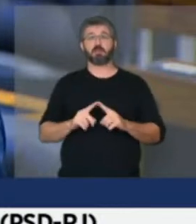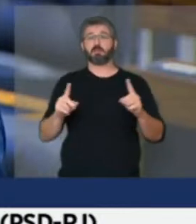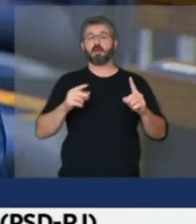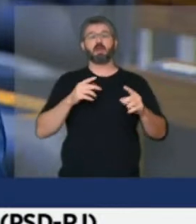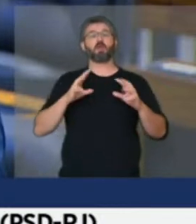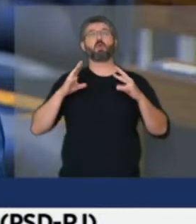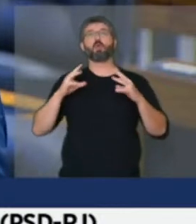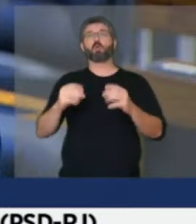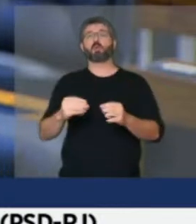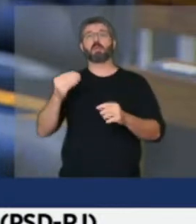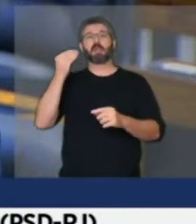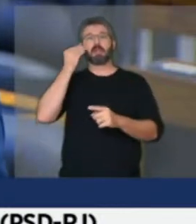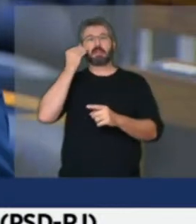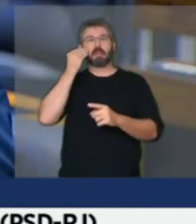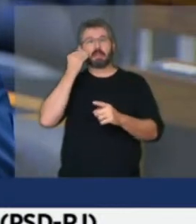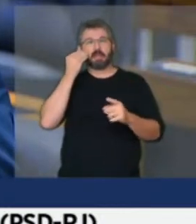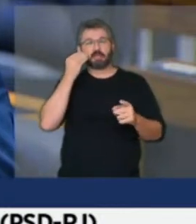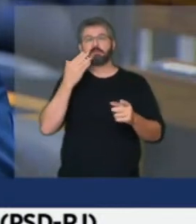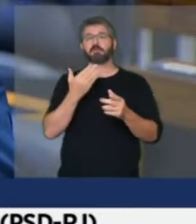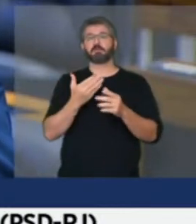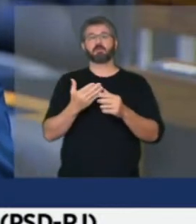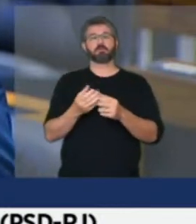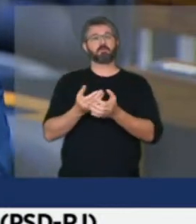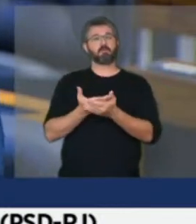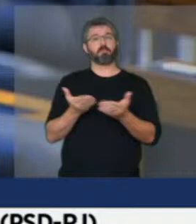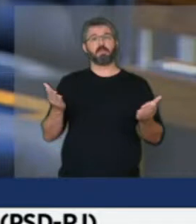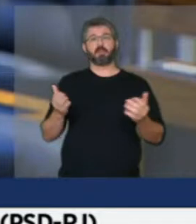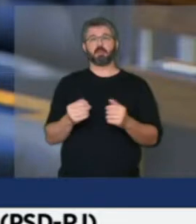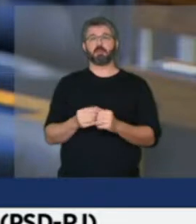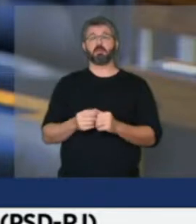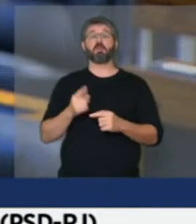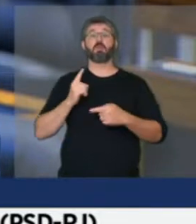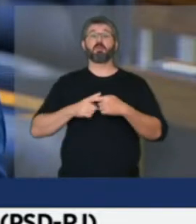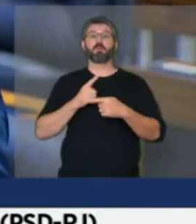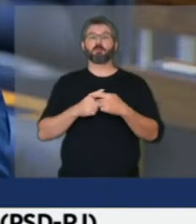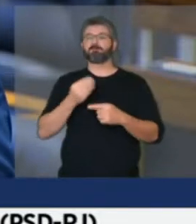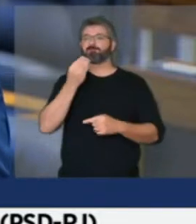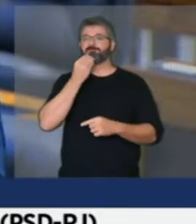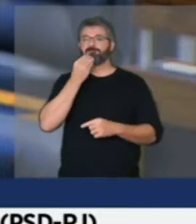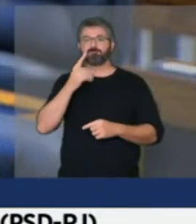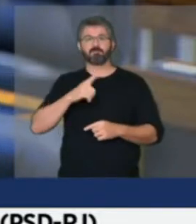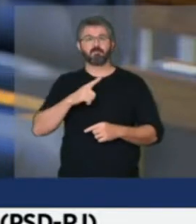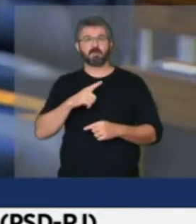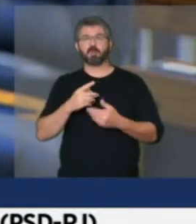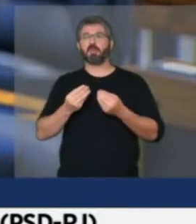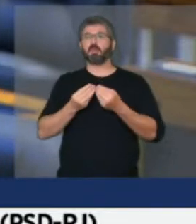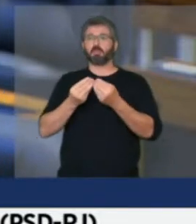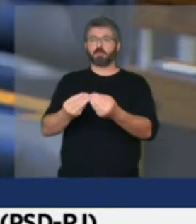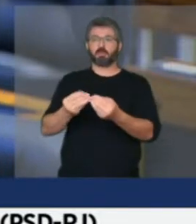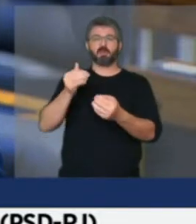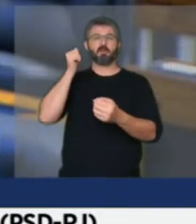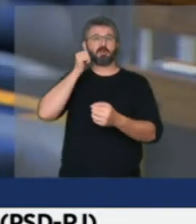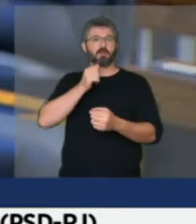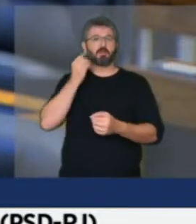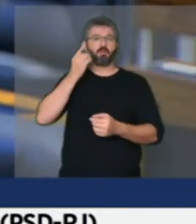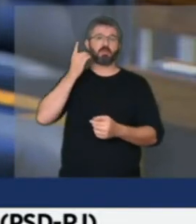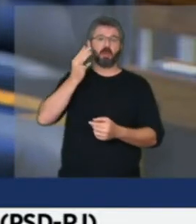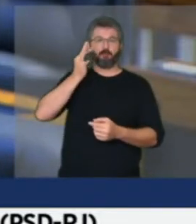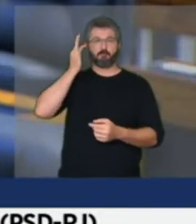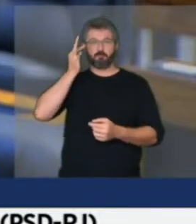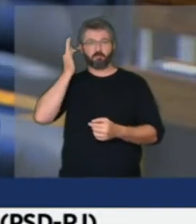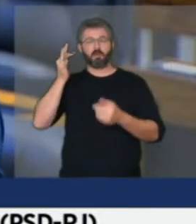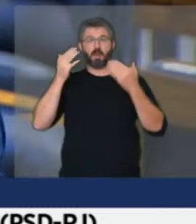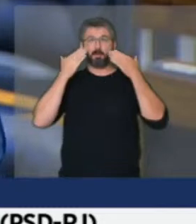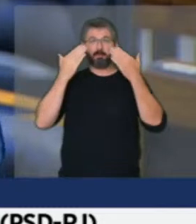tentativas foram frustradas. Dadas as oportunidades para que a deputada pudesse